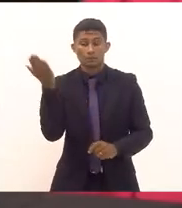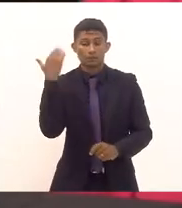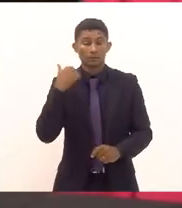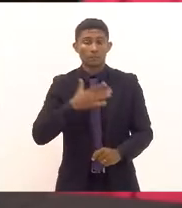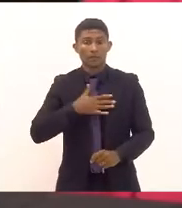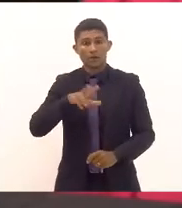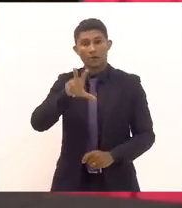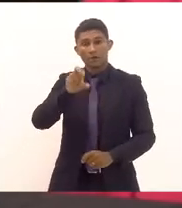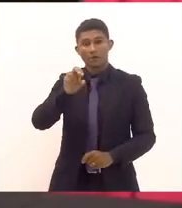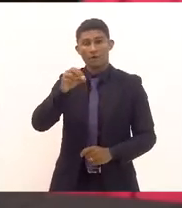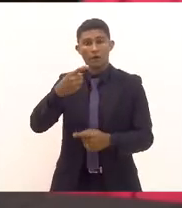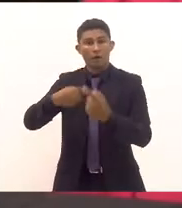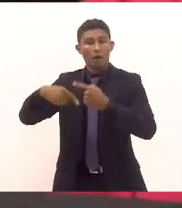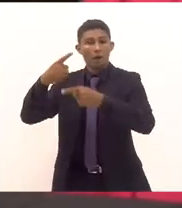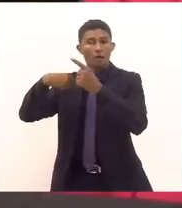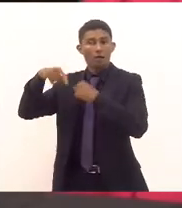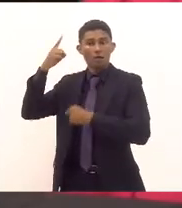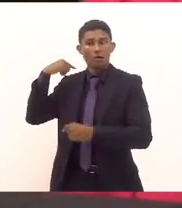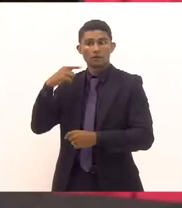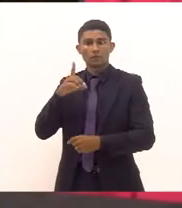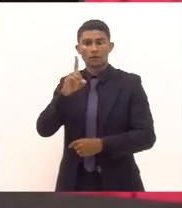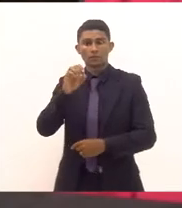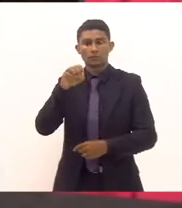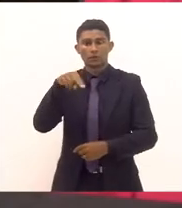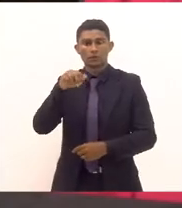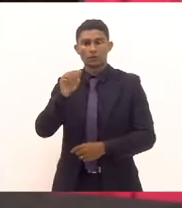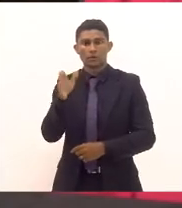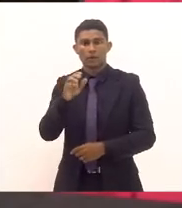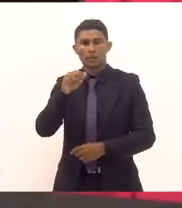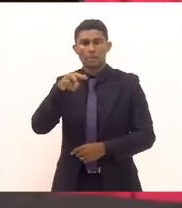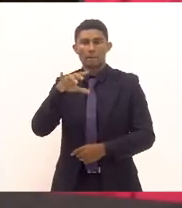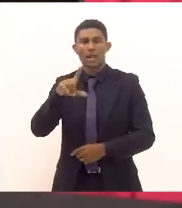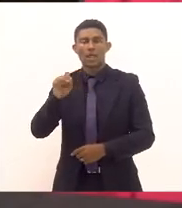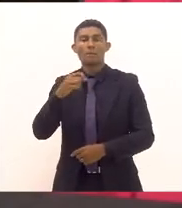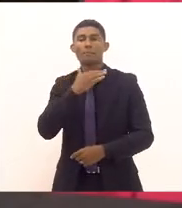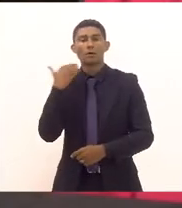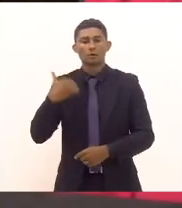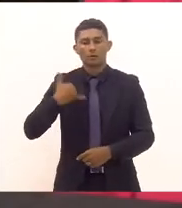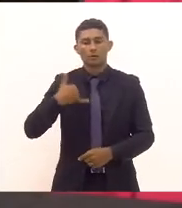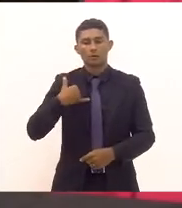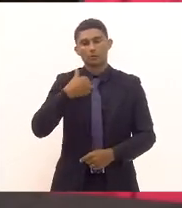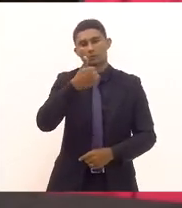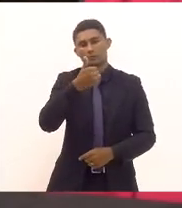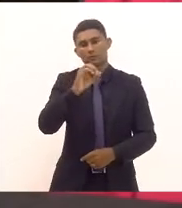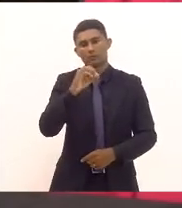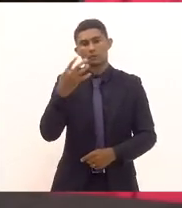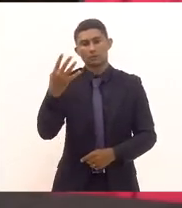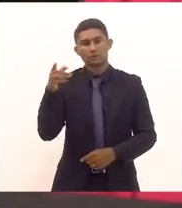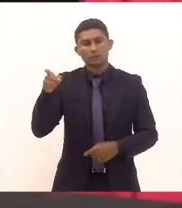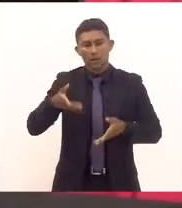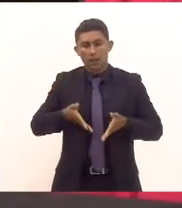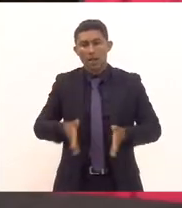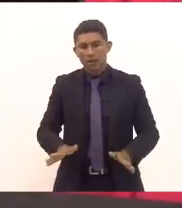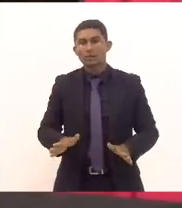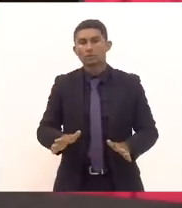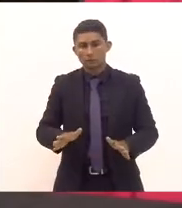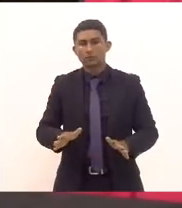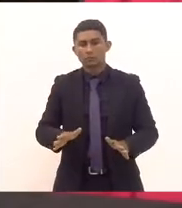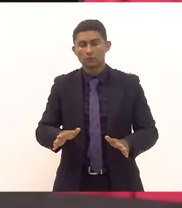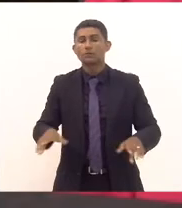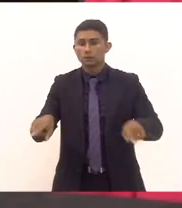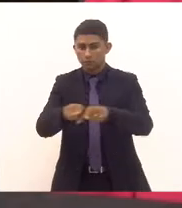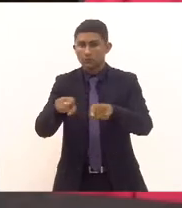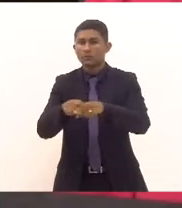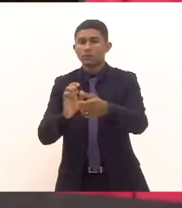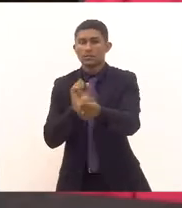tataravó Dona Adélia que faleceu com 64 anos nascida escravo ainda